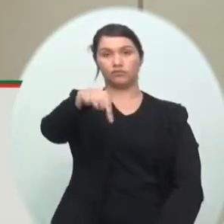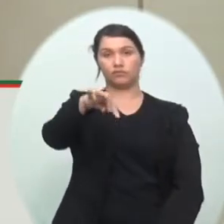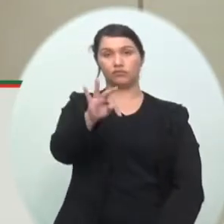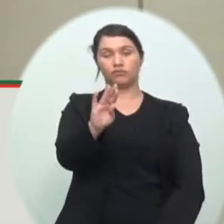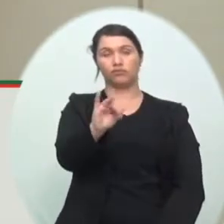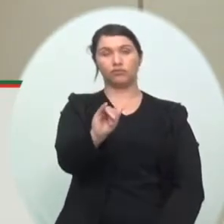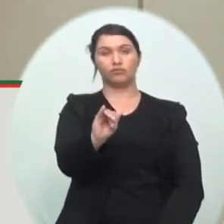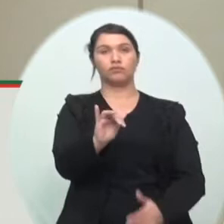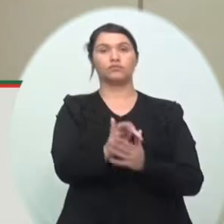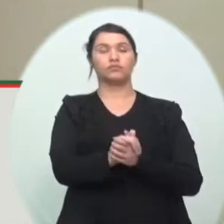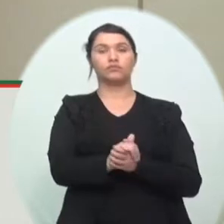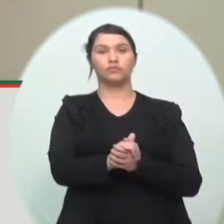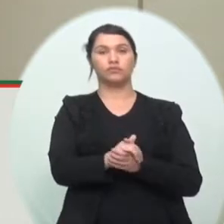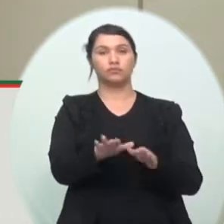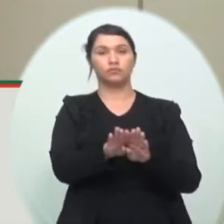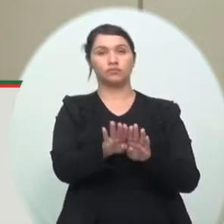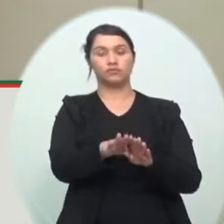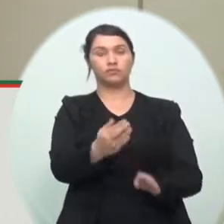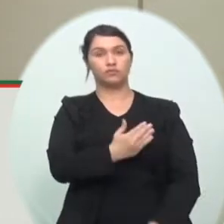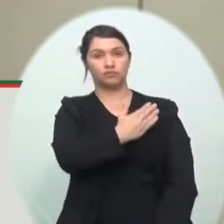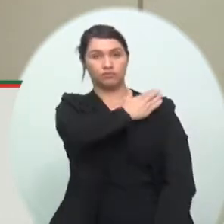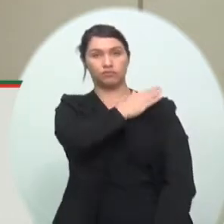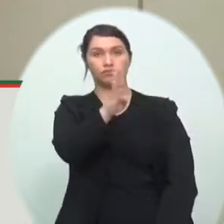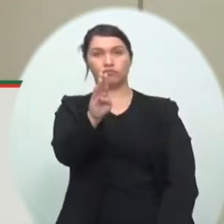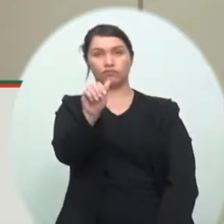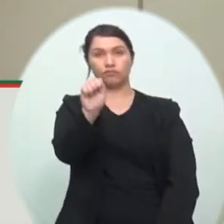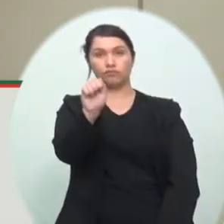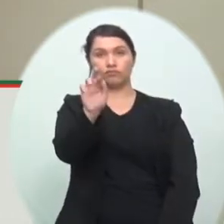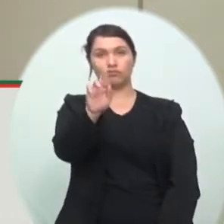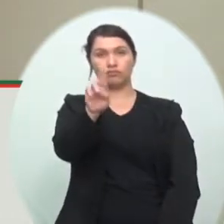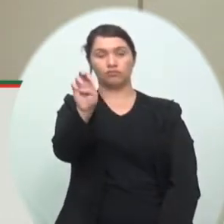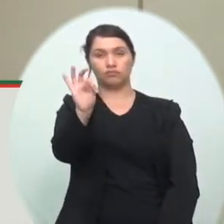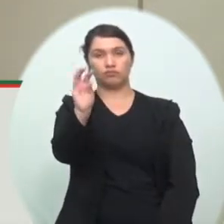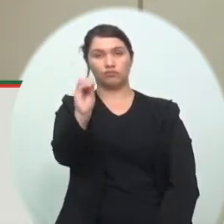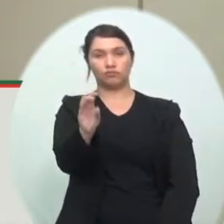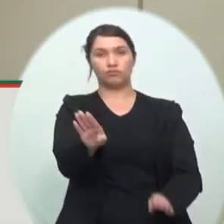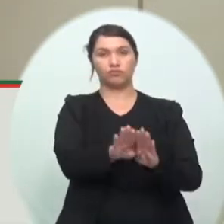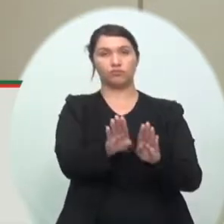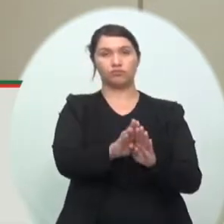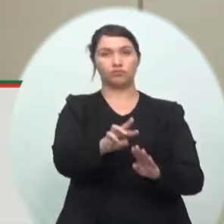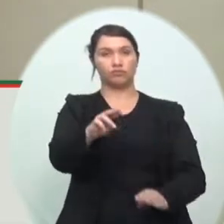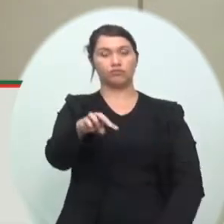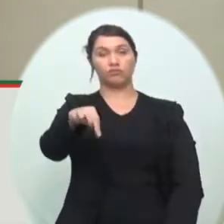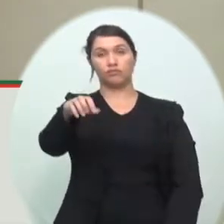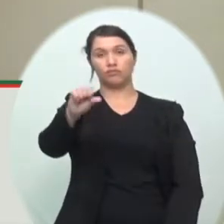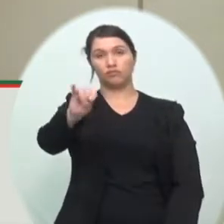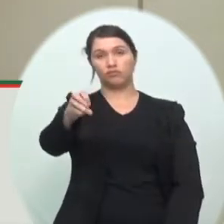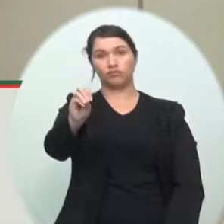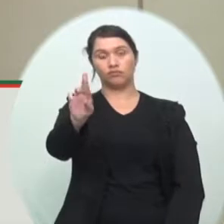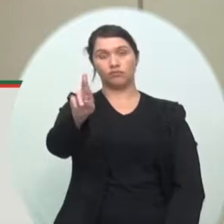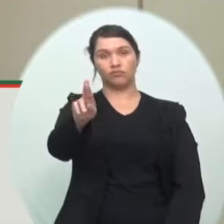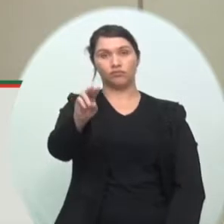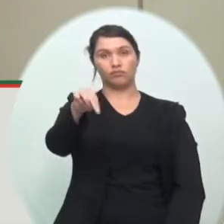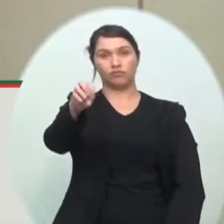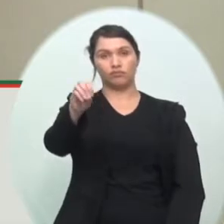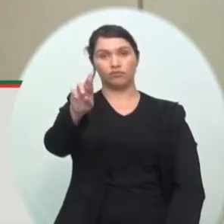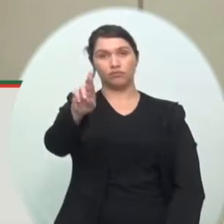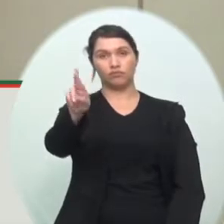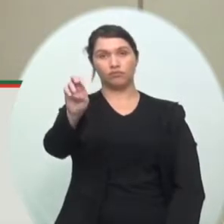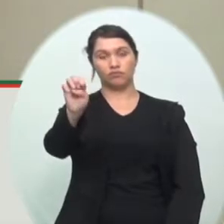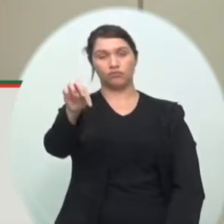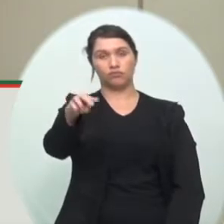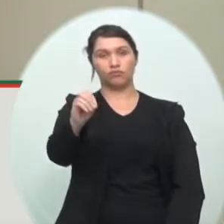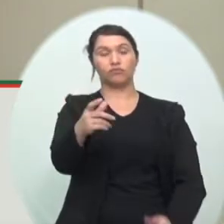Dimitri, ao Coronel Barreto e também ao Major Moreno, sempre fazendo um bom trabalho na